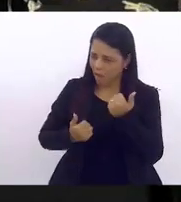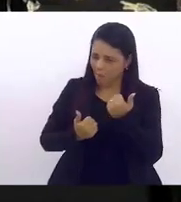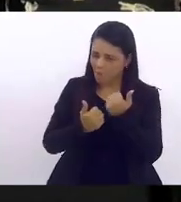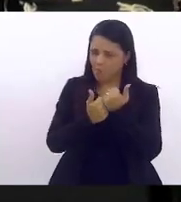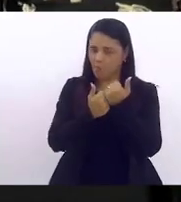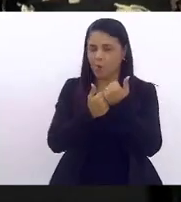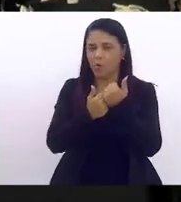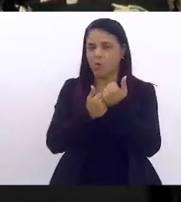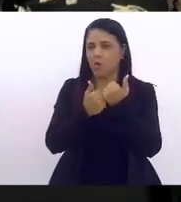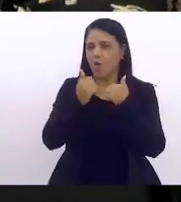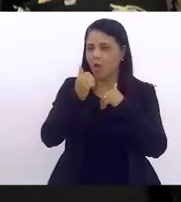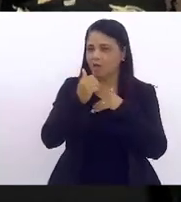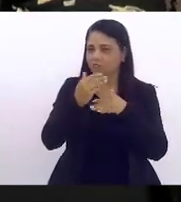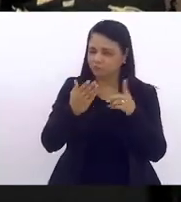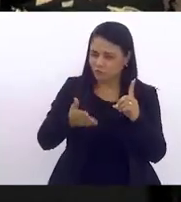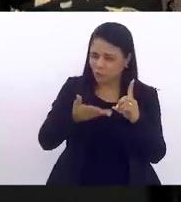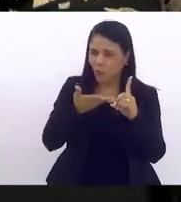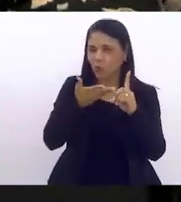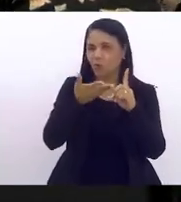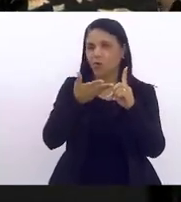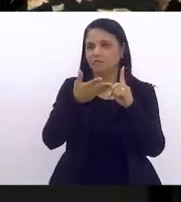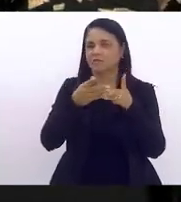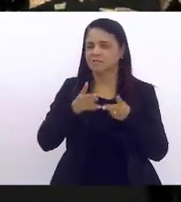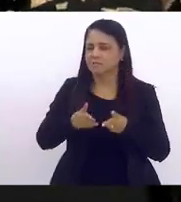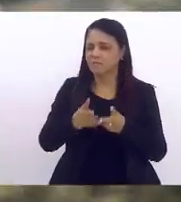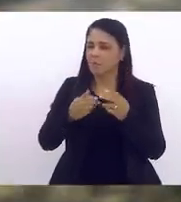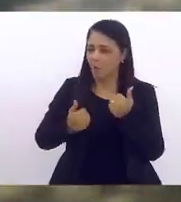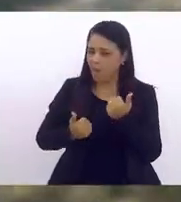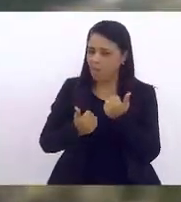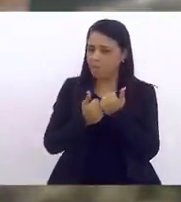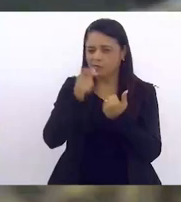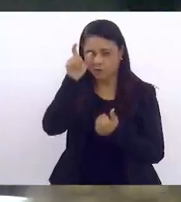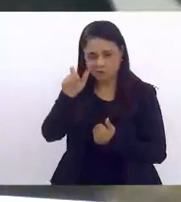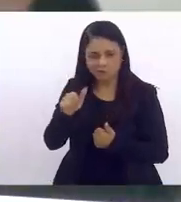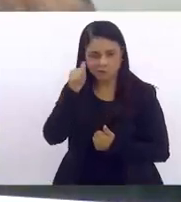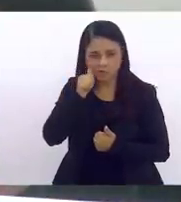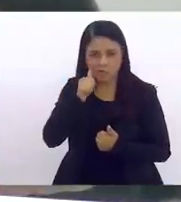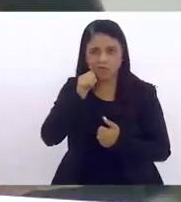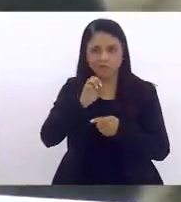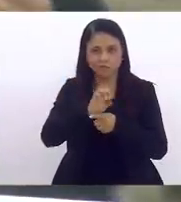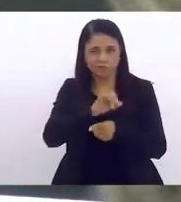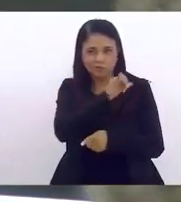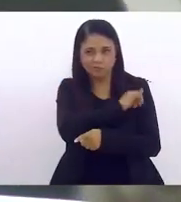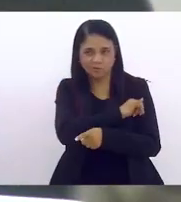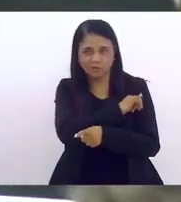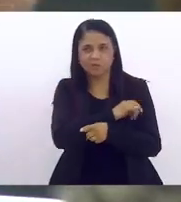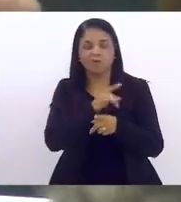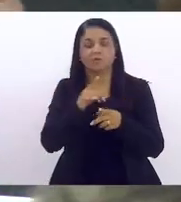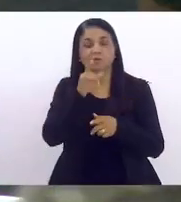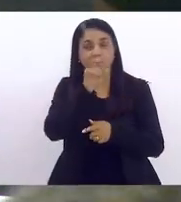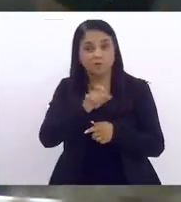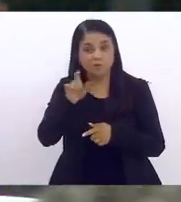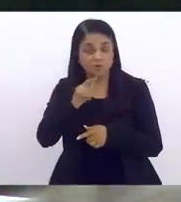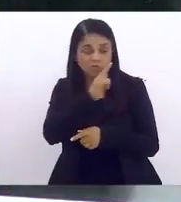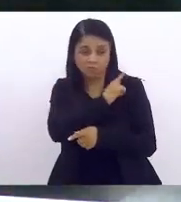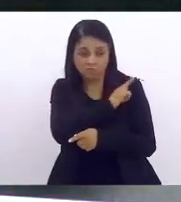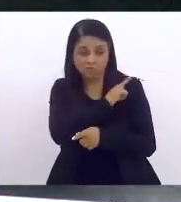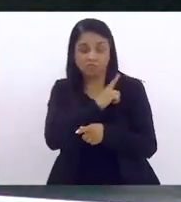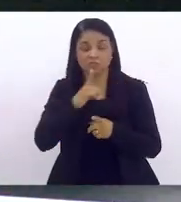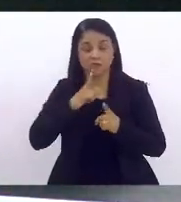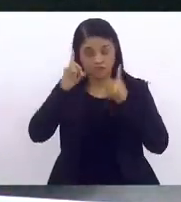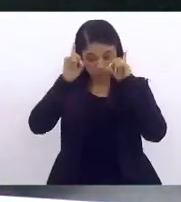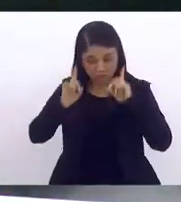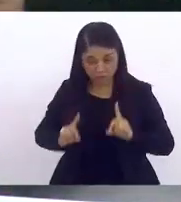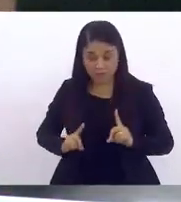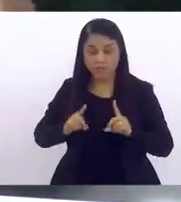nossa categoria, né, todo o apoio que você sempre deu também pelas mulheres do Estado do Rio de Janeiro, pelas pessoas que gestam, para que a gente pudesse ter dignidade na hora